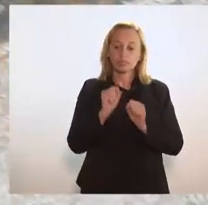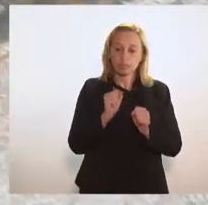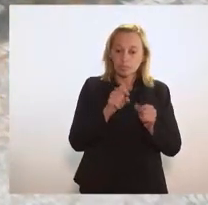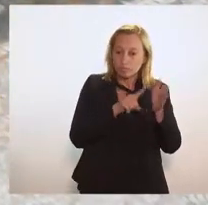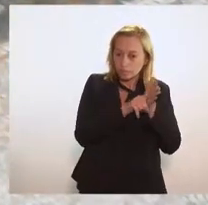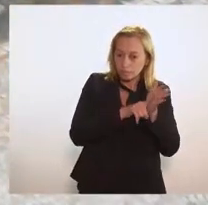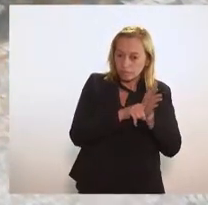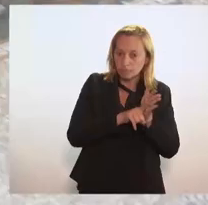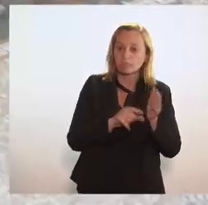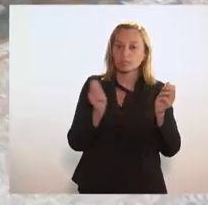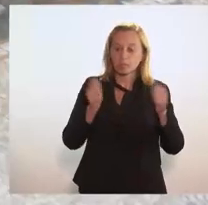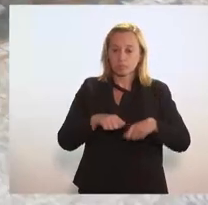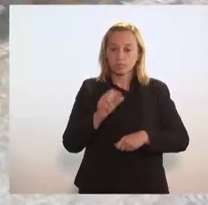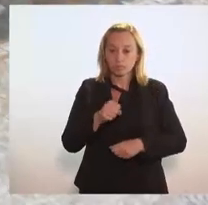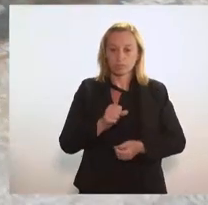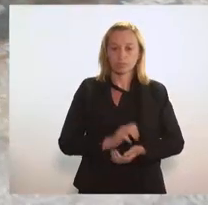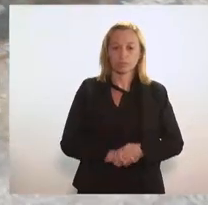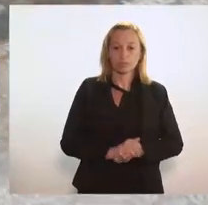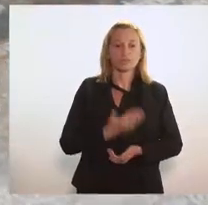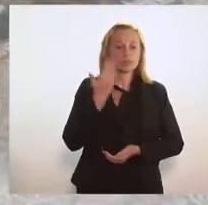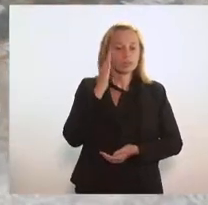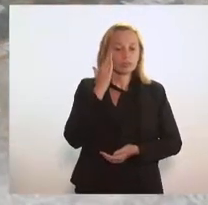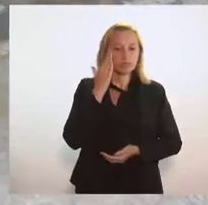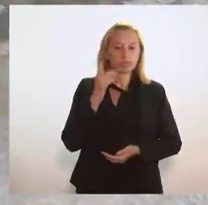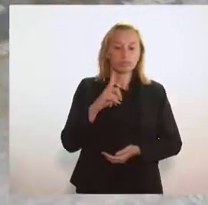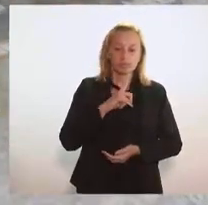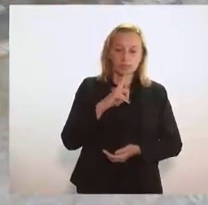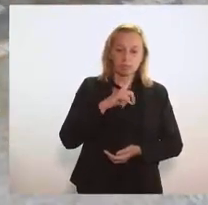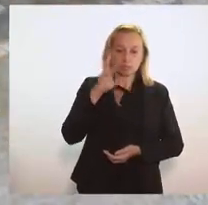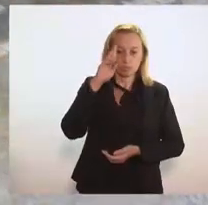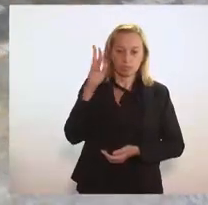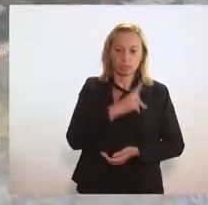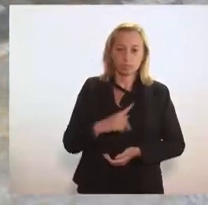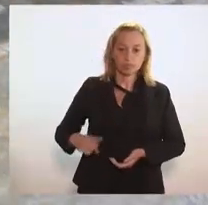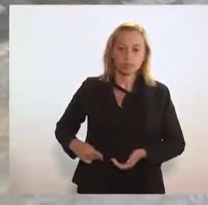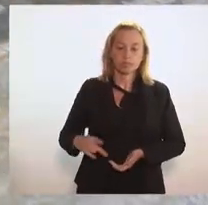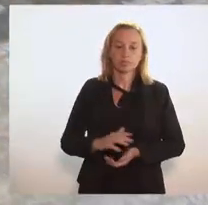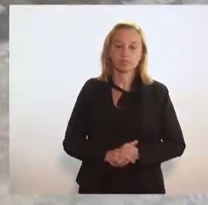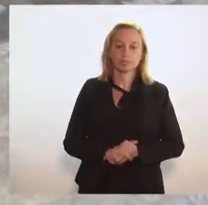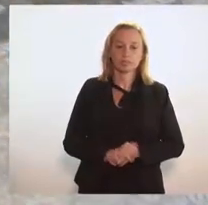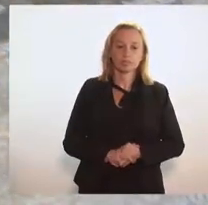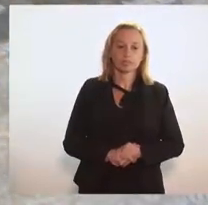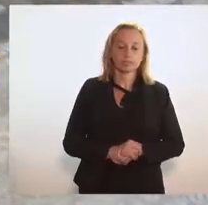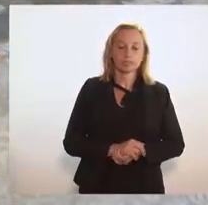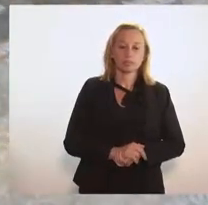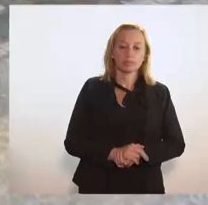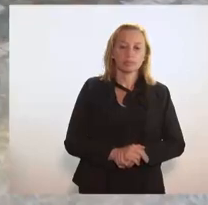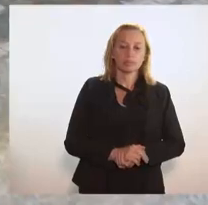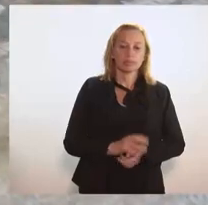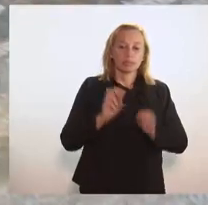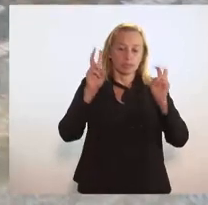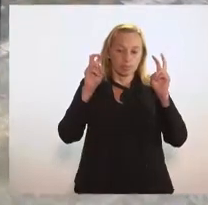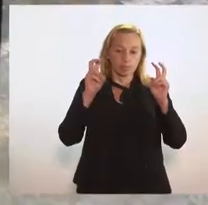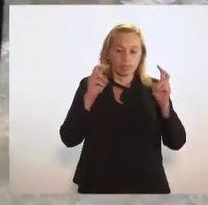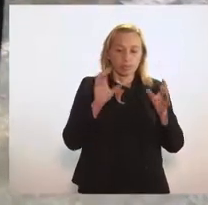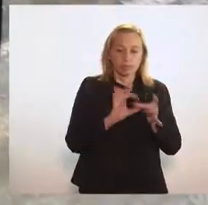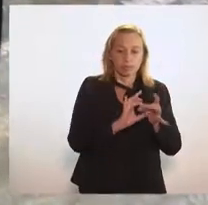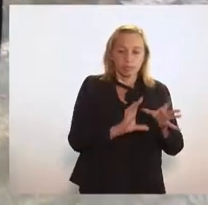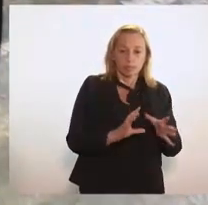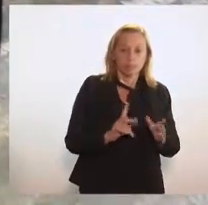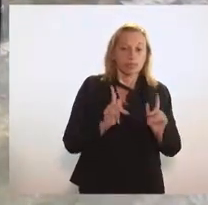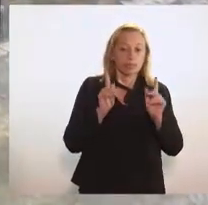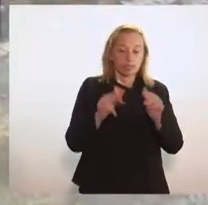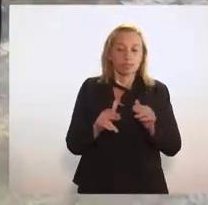a posteriori o o entendimento que eu tenho seu presidente a respeito o objetivo é o mesmo